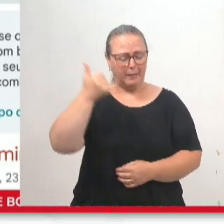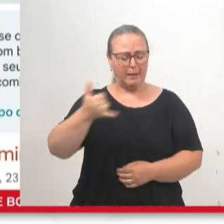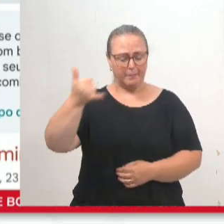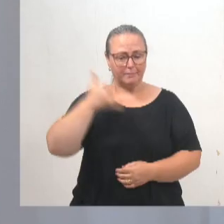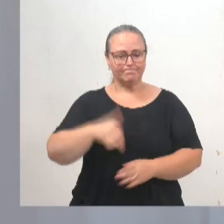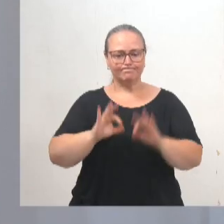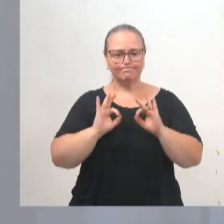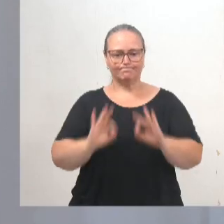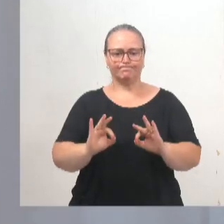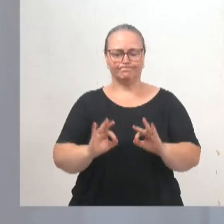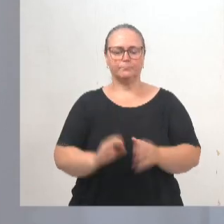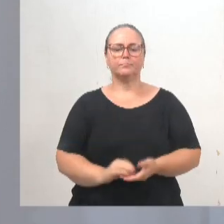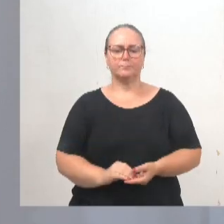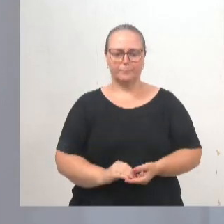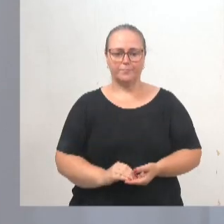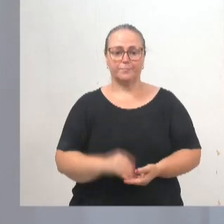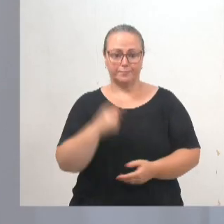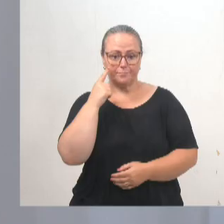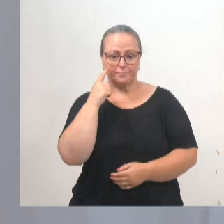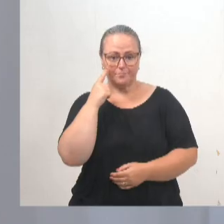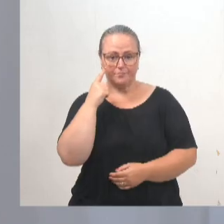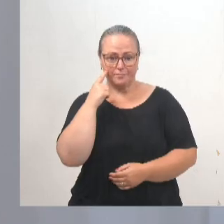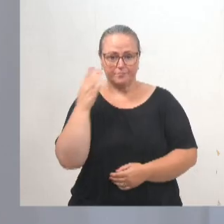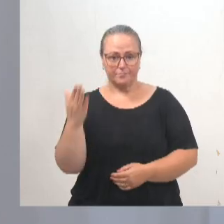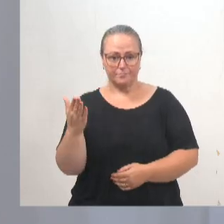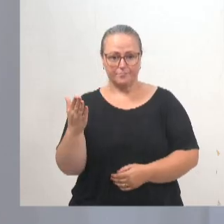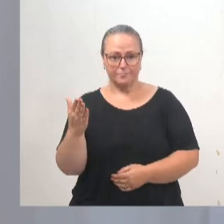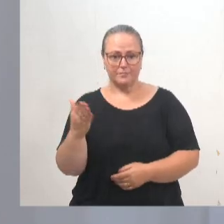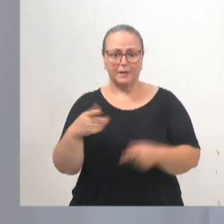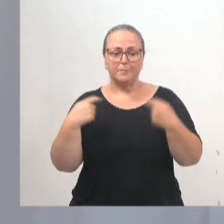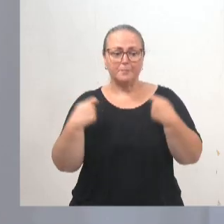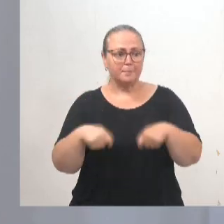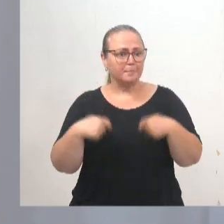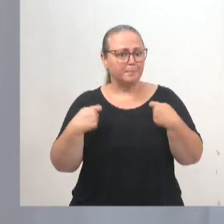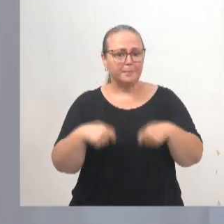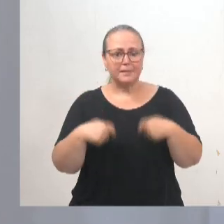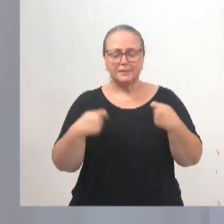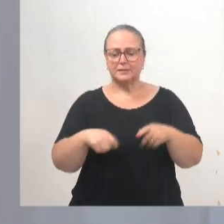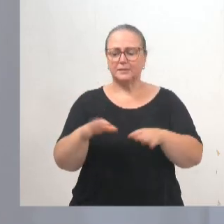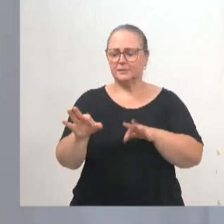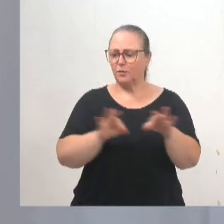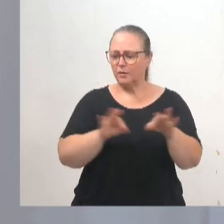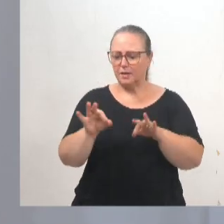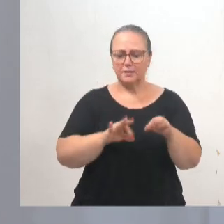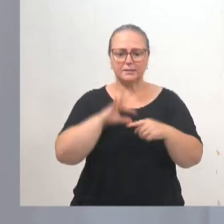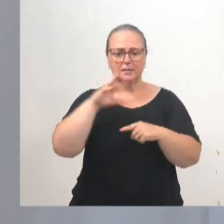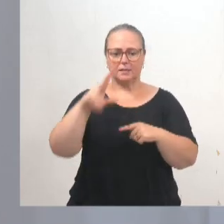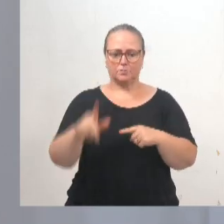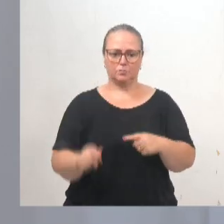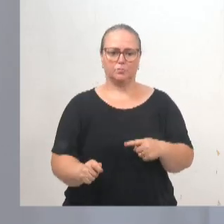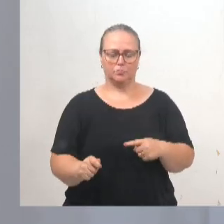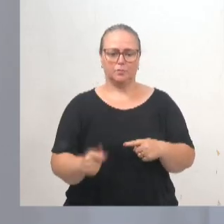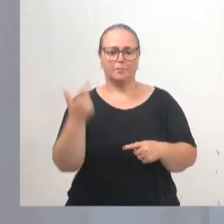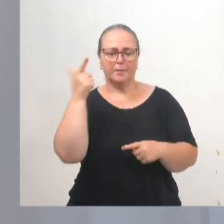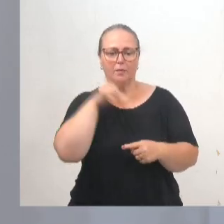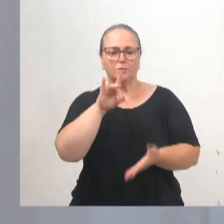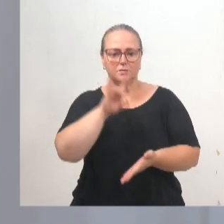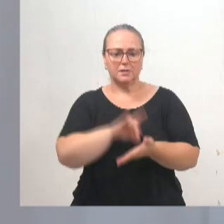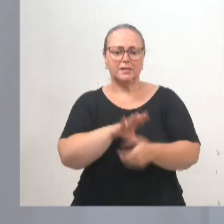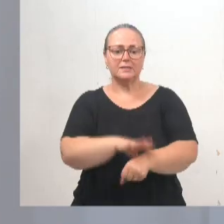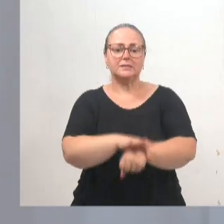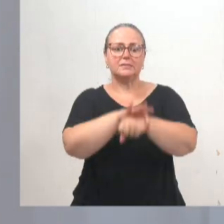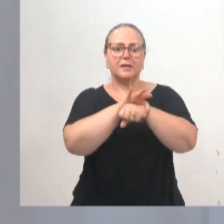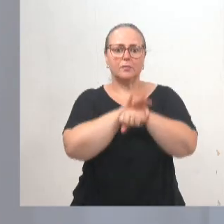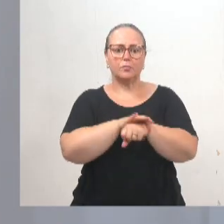Então, percebam o quanto é necessário a logística envolvida nisso, mas para que a gente chegue em segurança